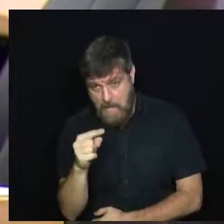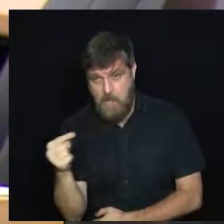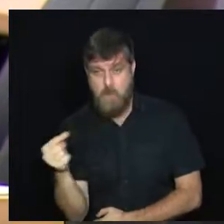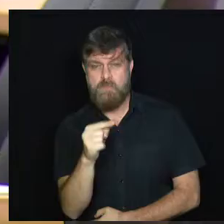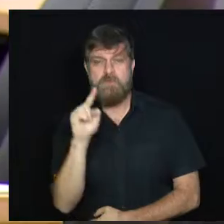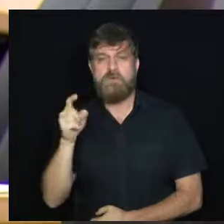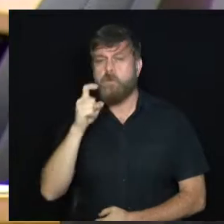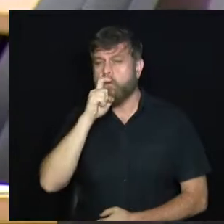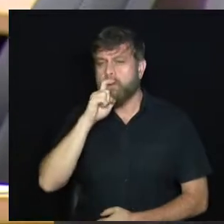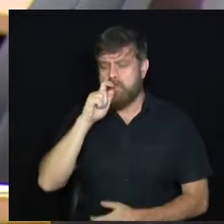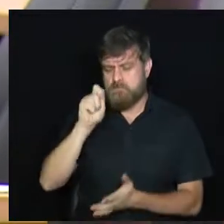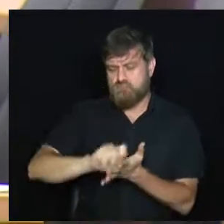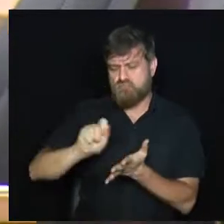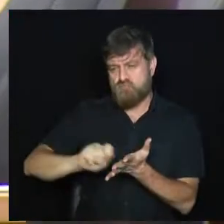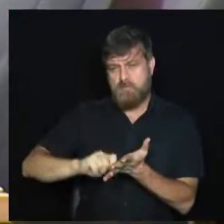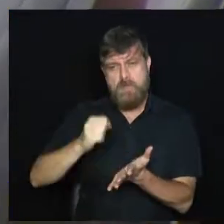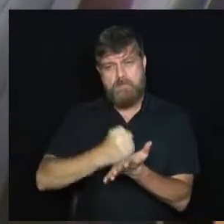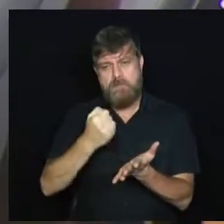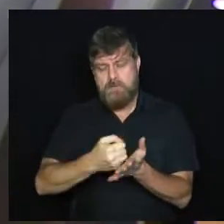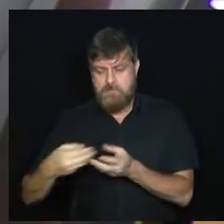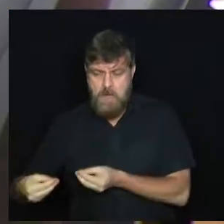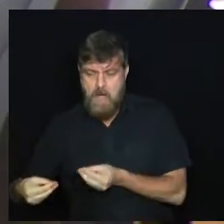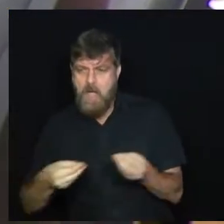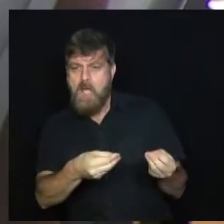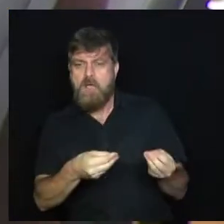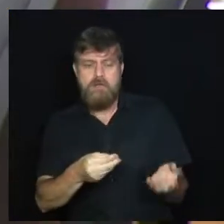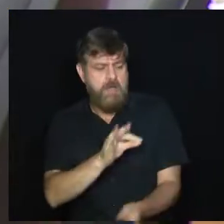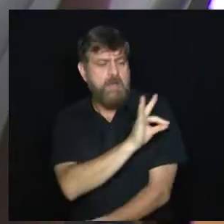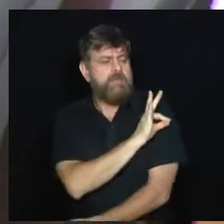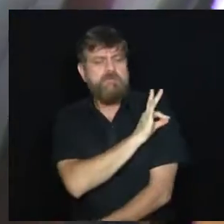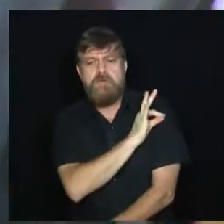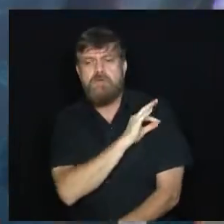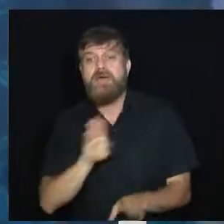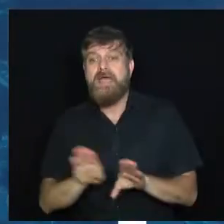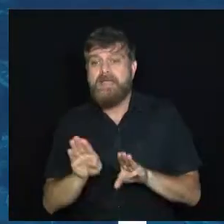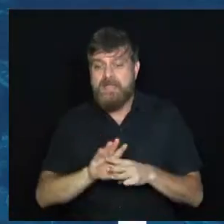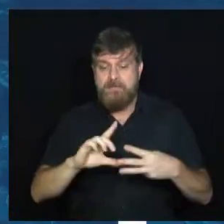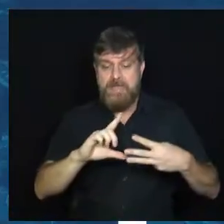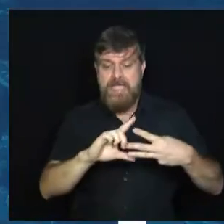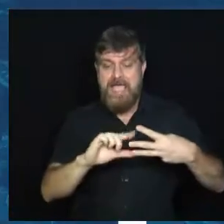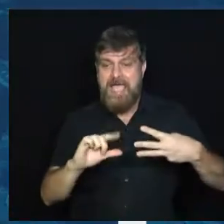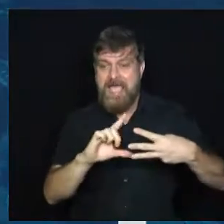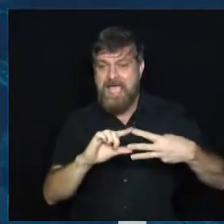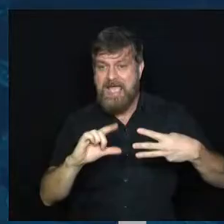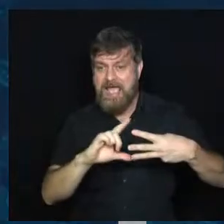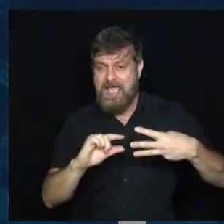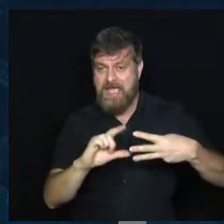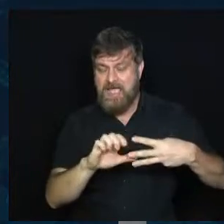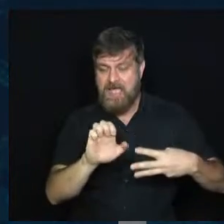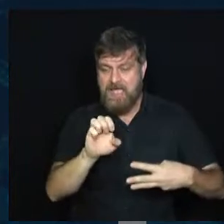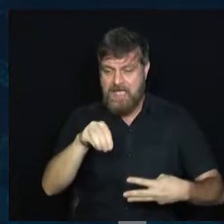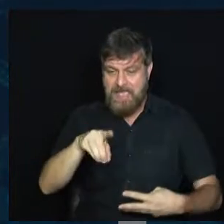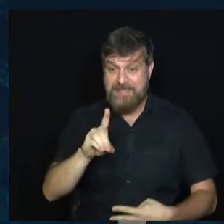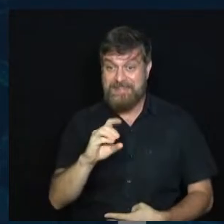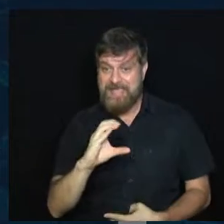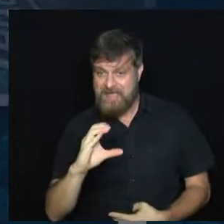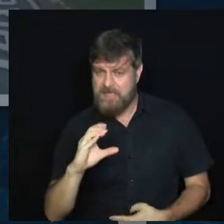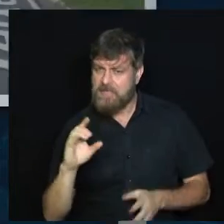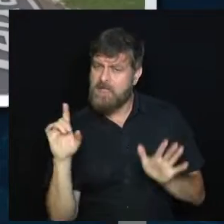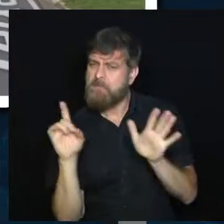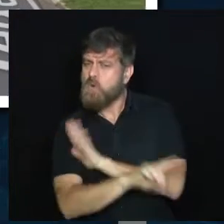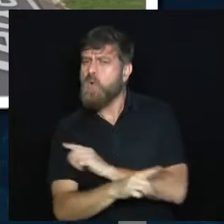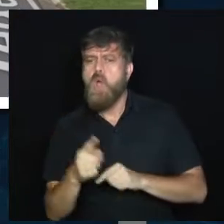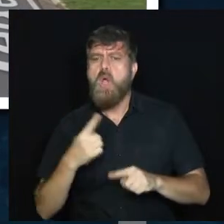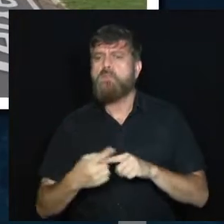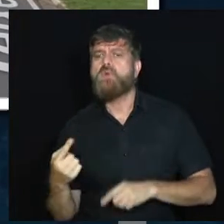Carlos protocolou o requerimento direcionado à Prefeitura e à INDEC, pedindo informações sobre os motivos que levaram